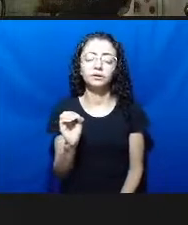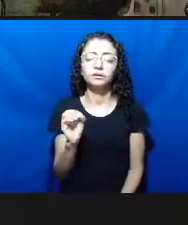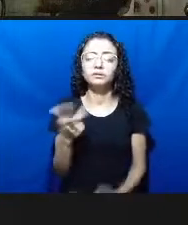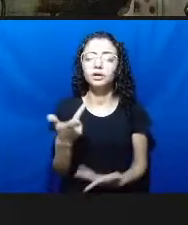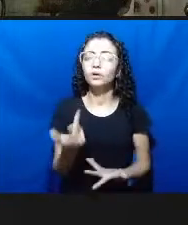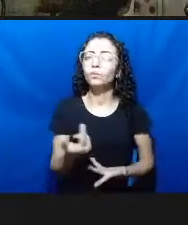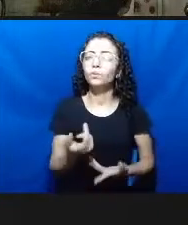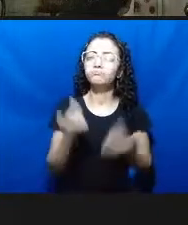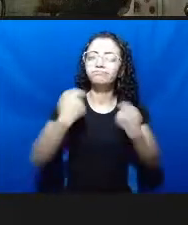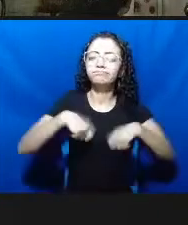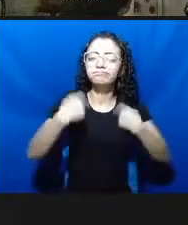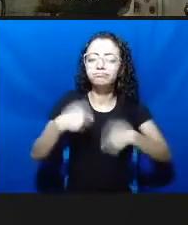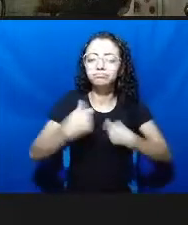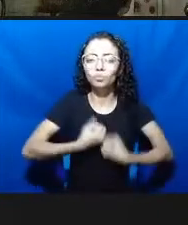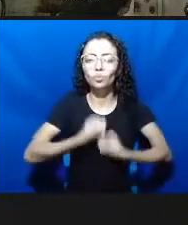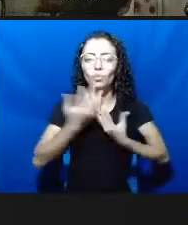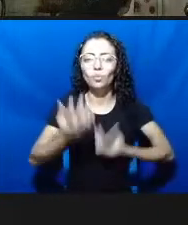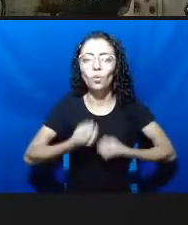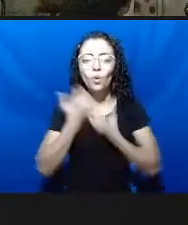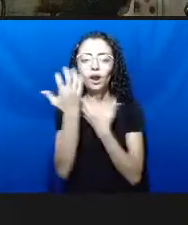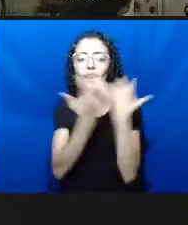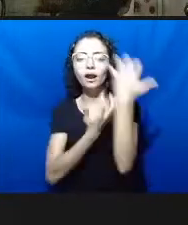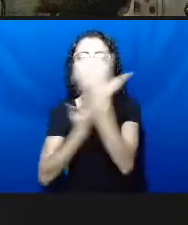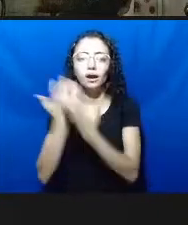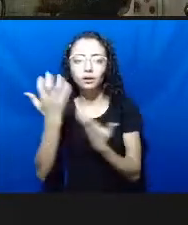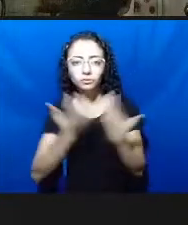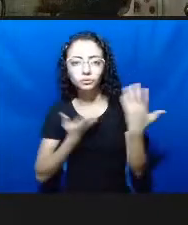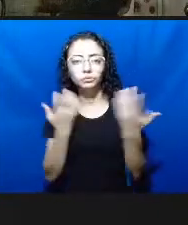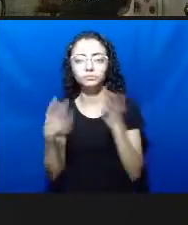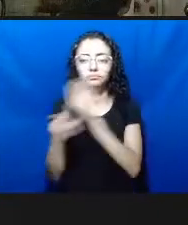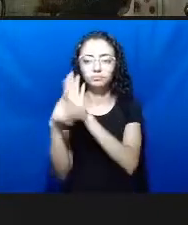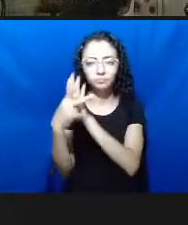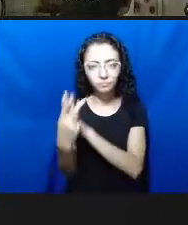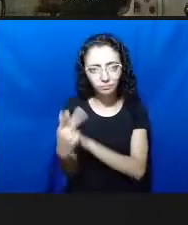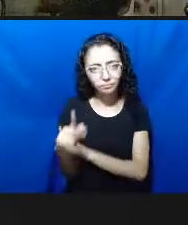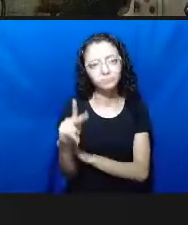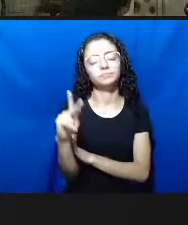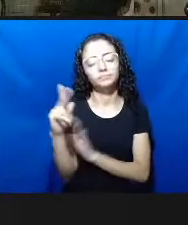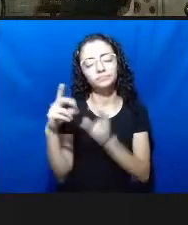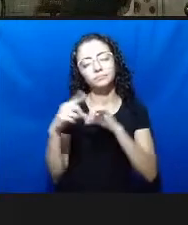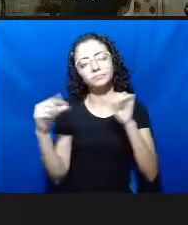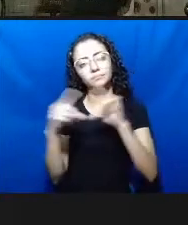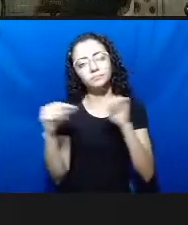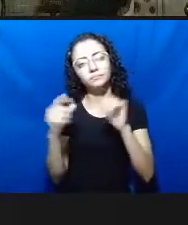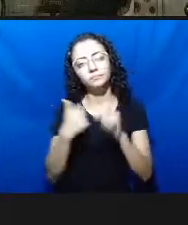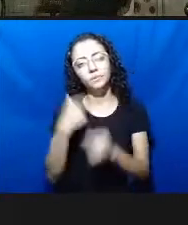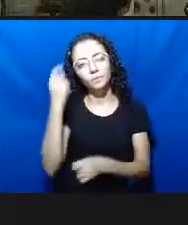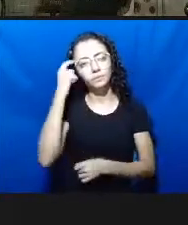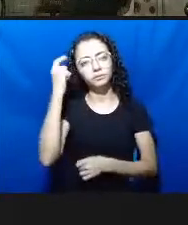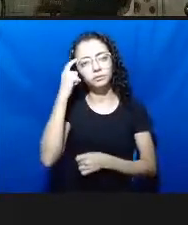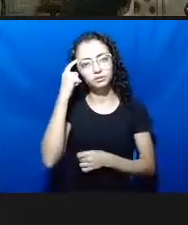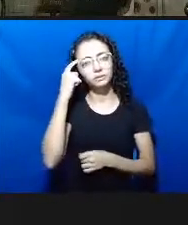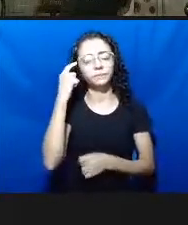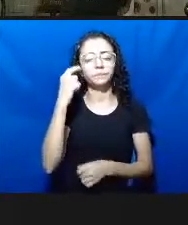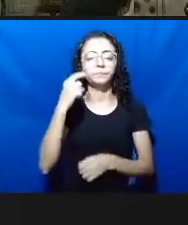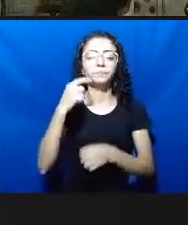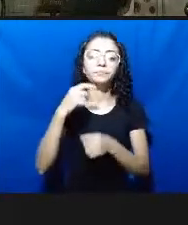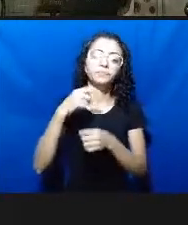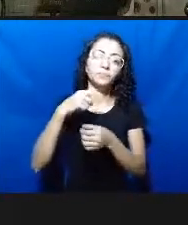foi o que eu pensei. Vou nesses quatro pontos, deu no Parque Nacional, deu